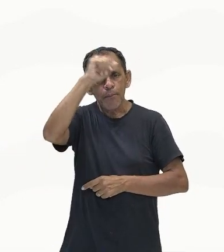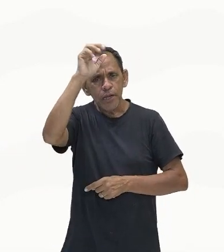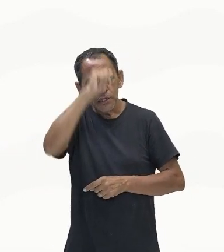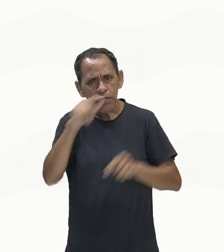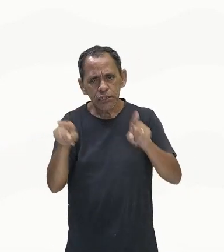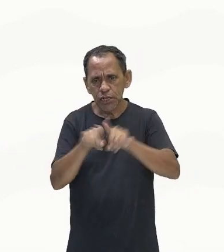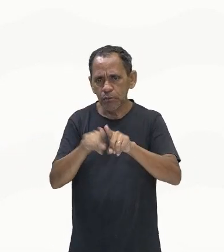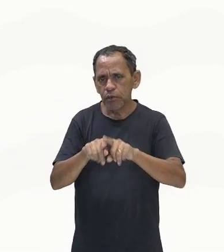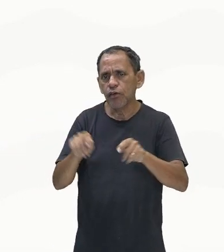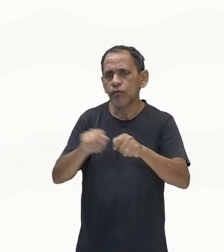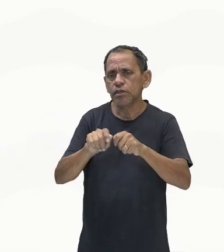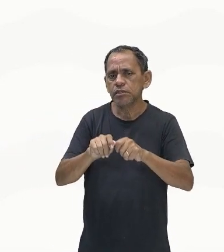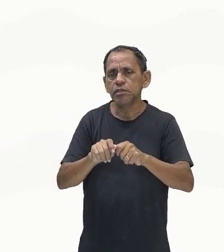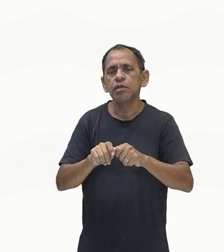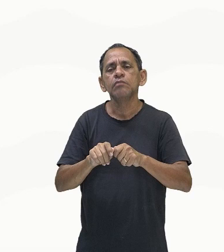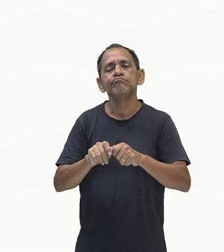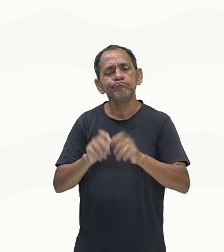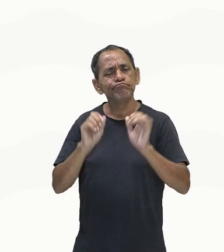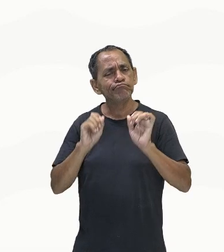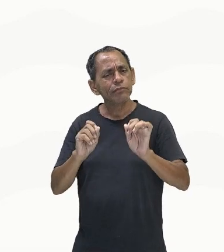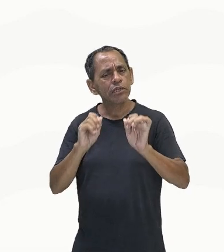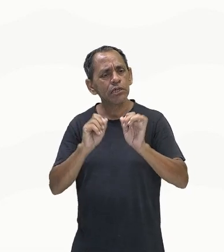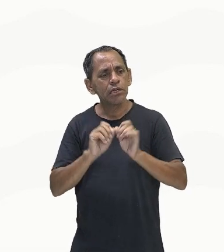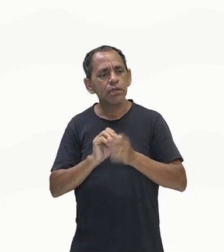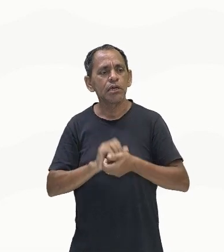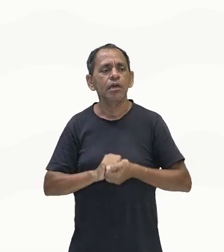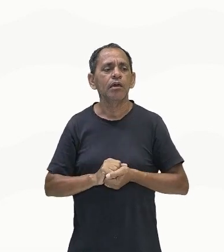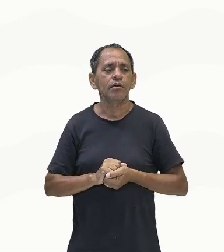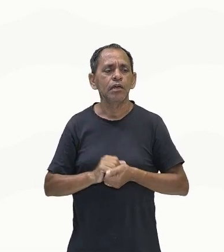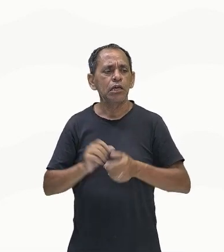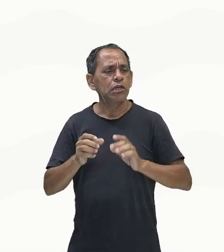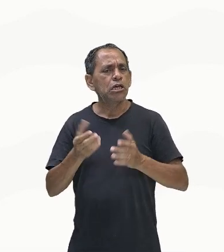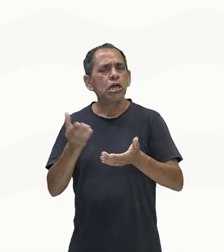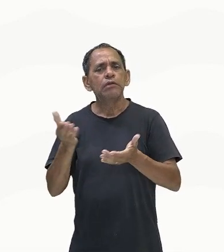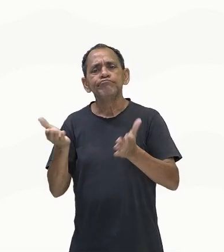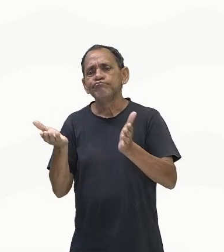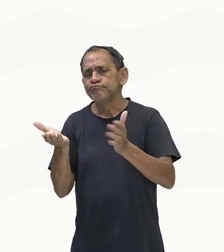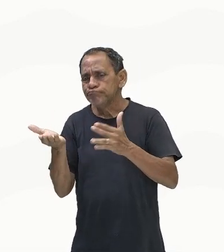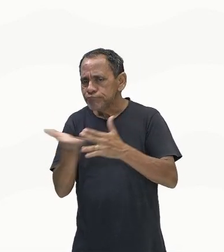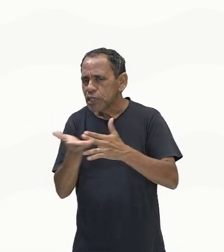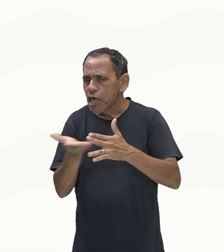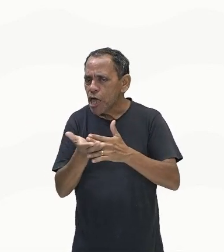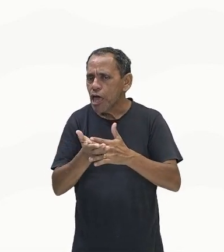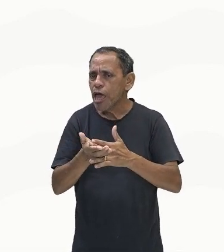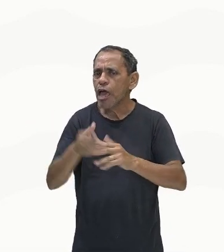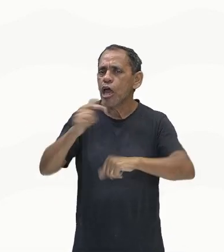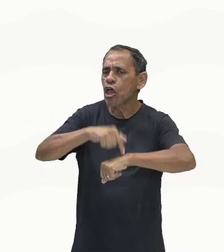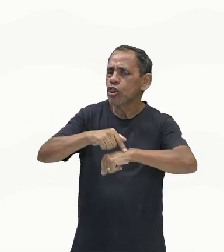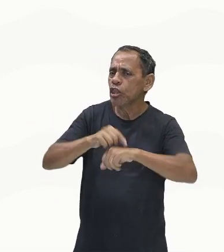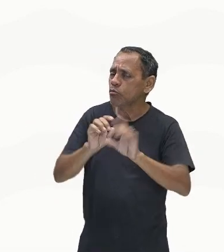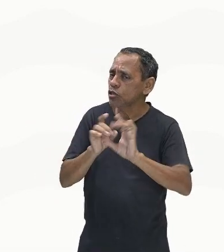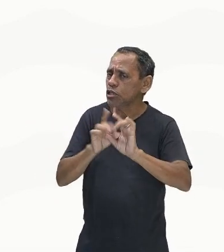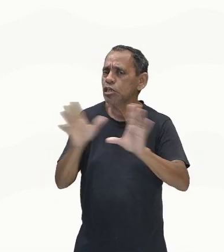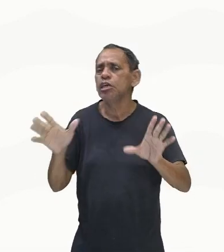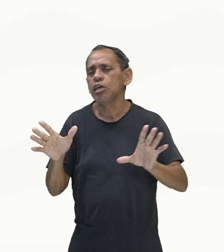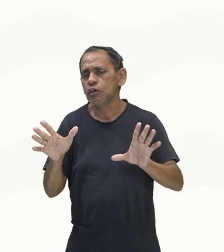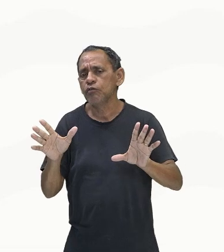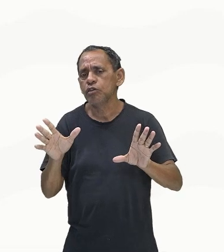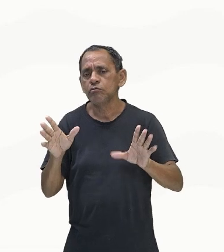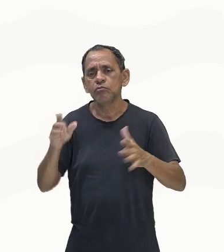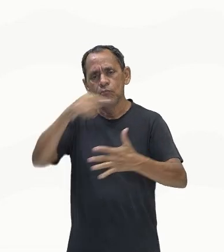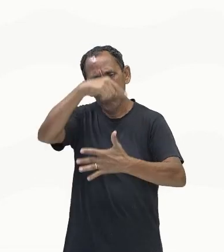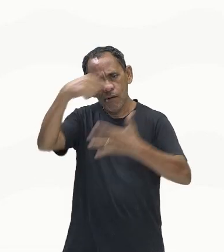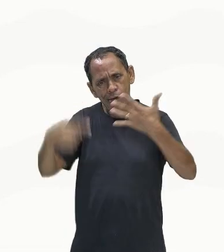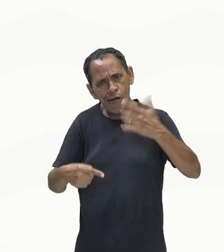fazer pausas, né? Então, aqui são alguns tipos de autocuidado. E aí